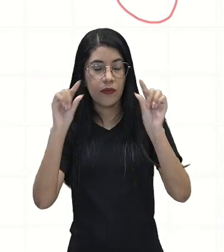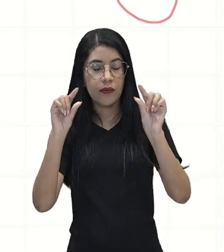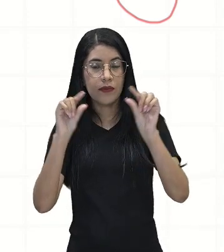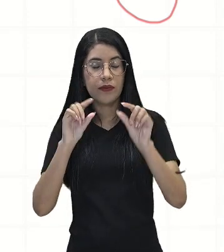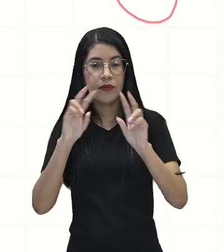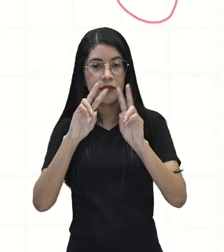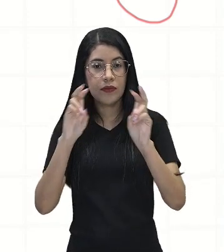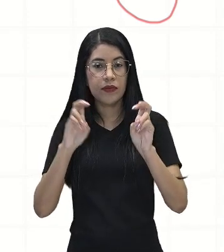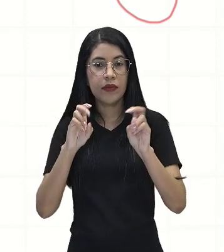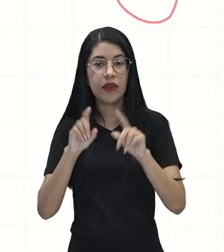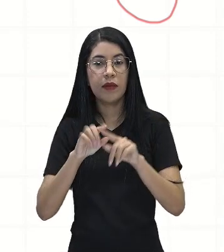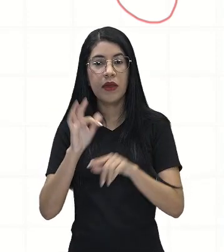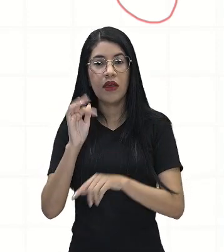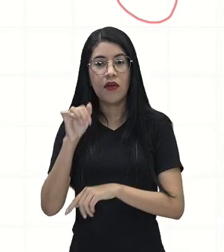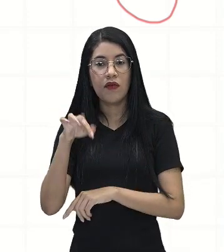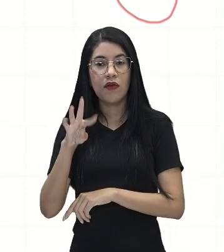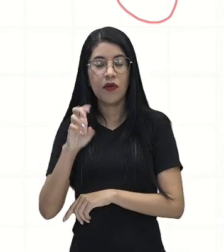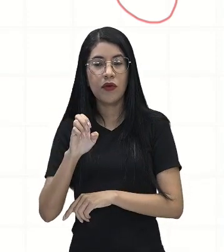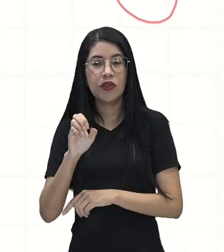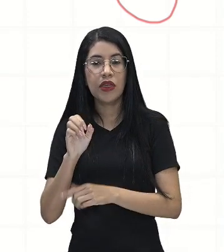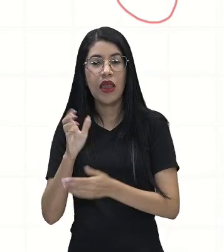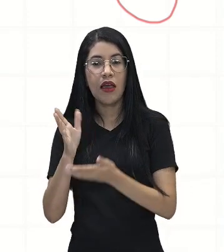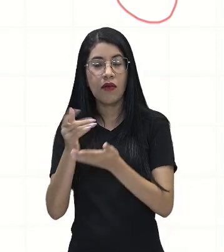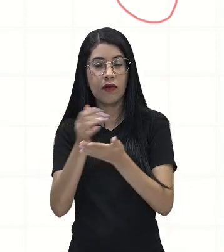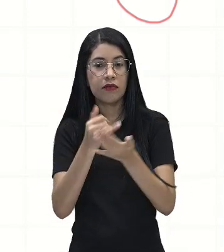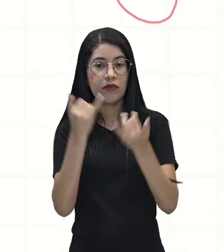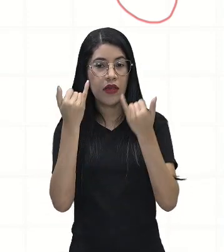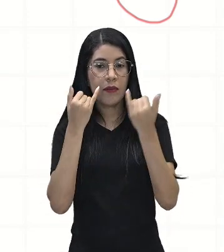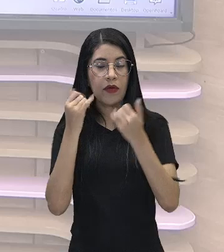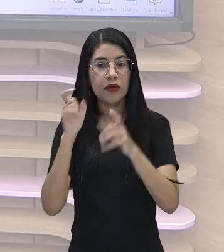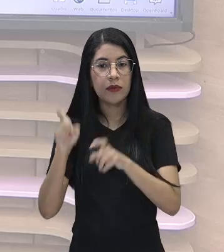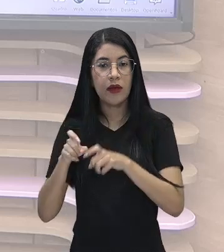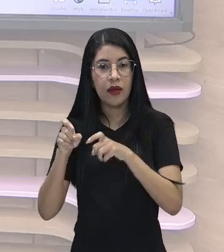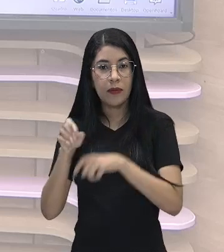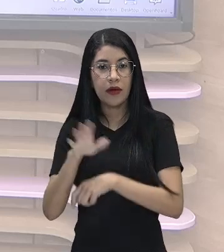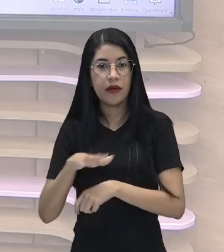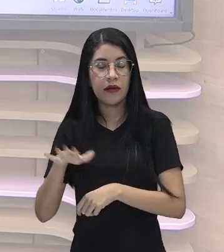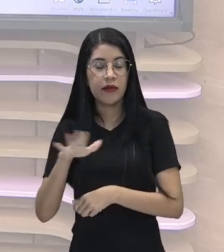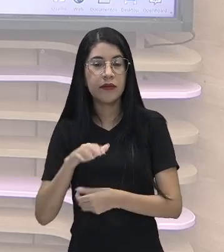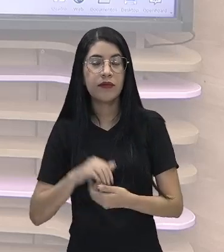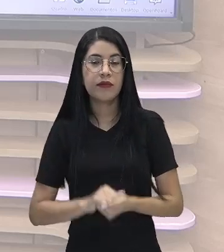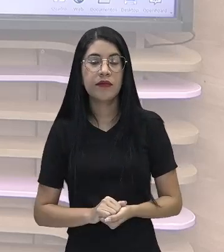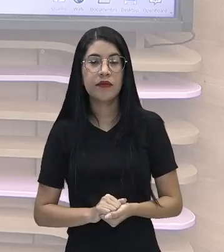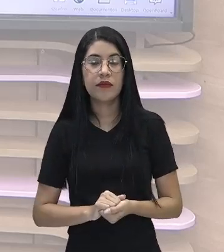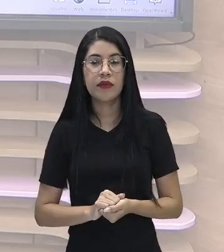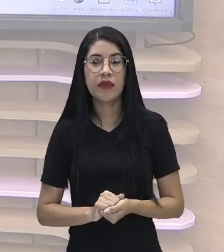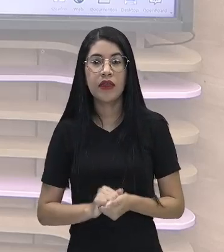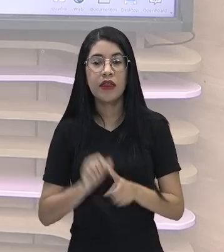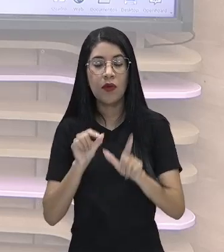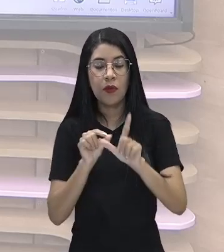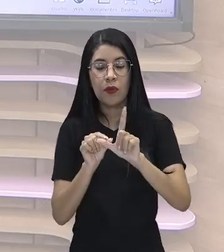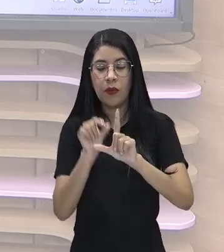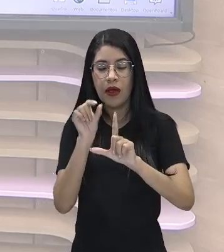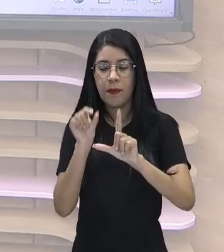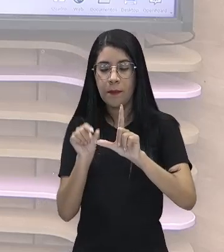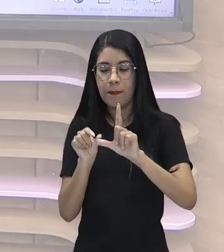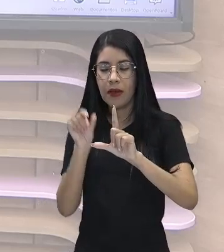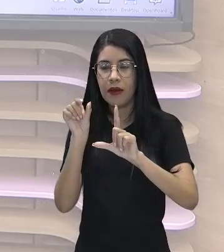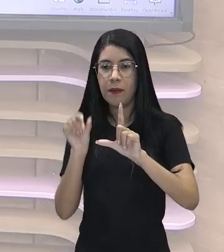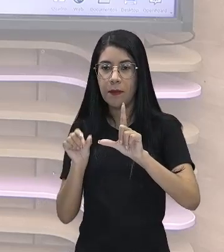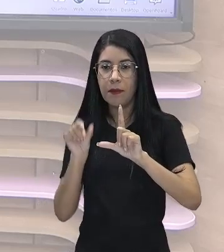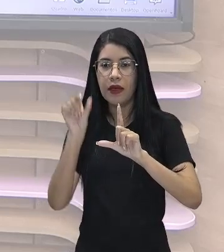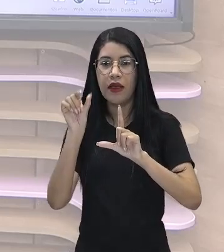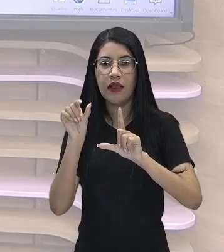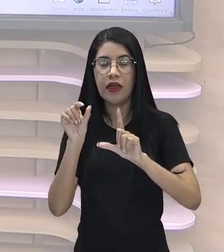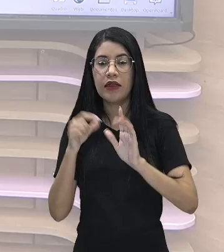e a fonte, que é o censo agropecuário. Então, esses retângulos na vertical,